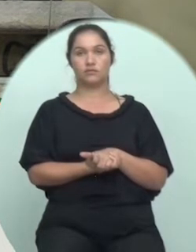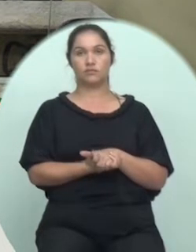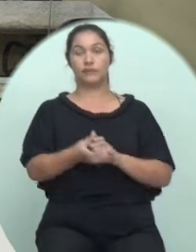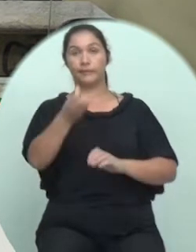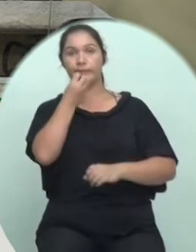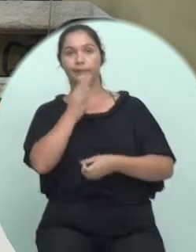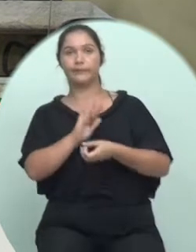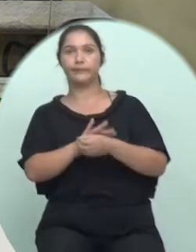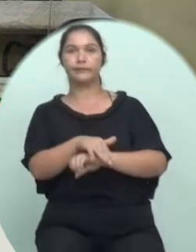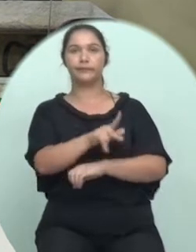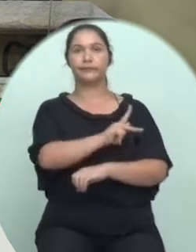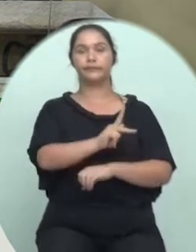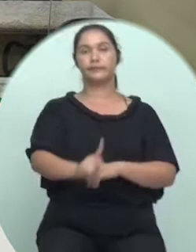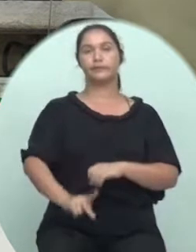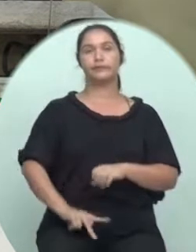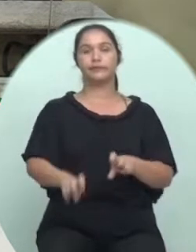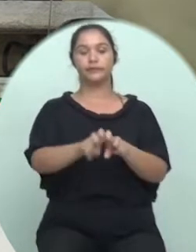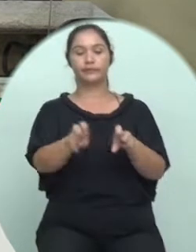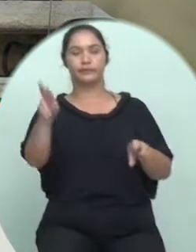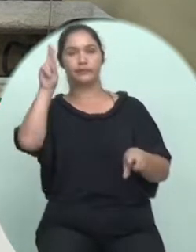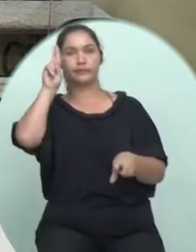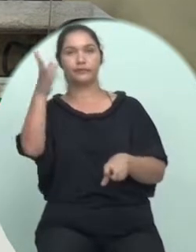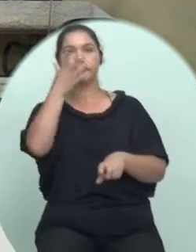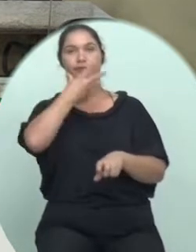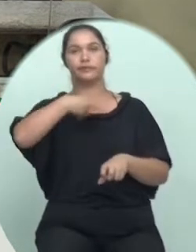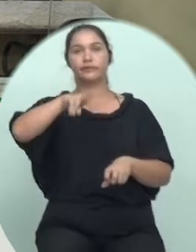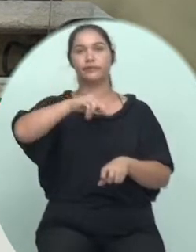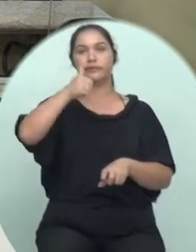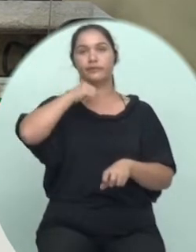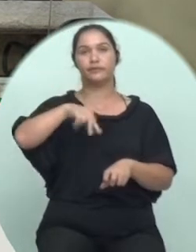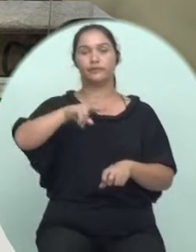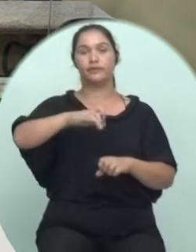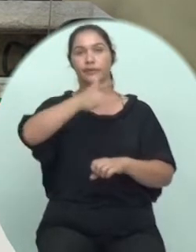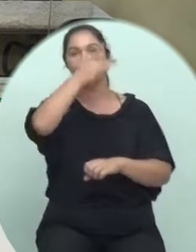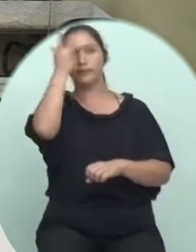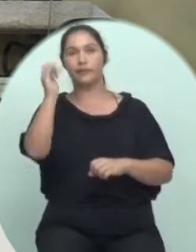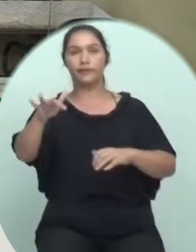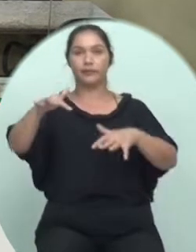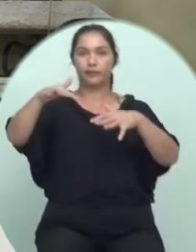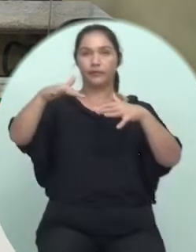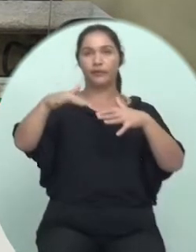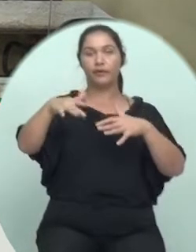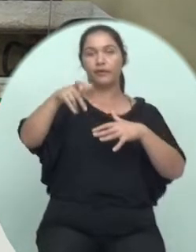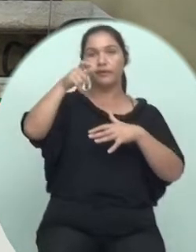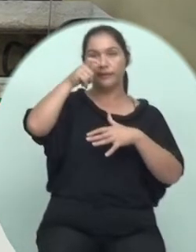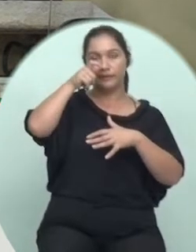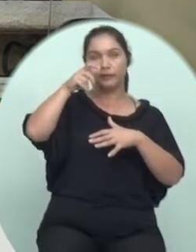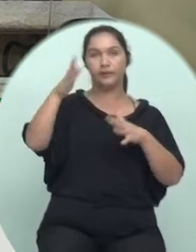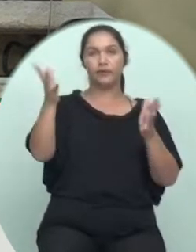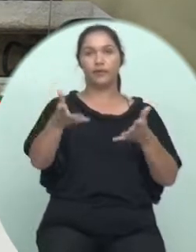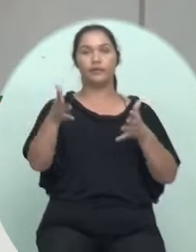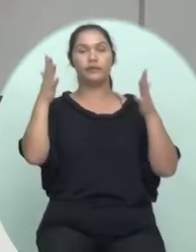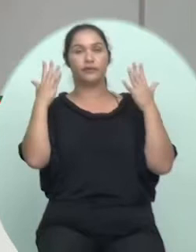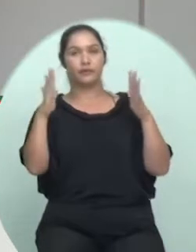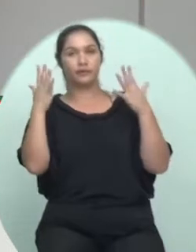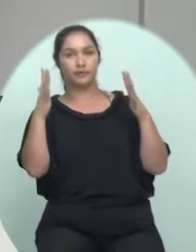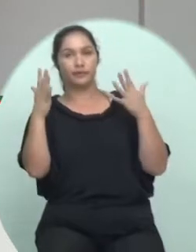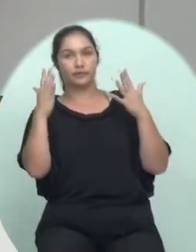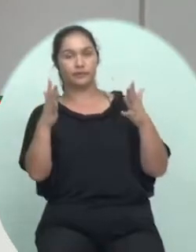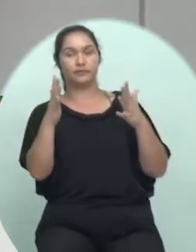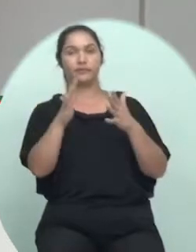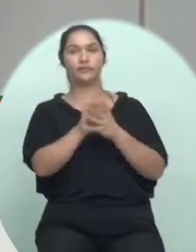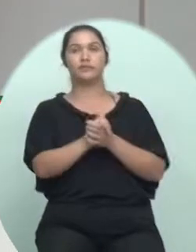Boa noite, presidente, membros da mesa, vereadoras, vereadores, público que nos assiste. Eu subo à tribuna para parabenizar o proponente